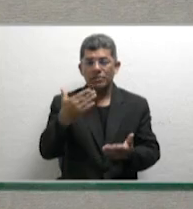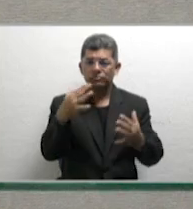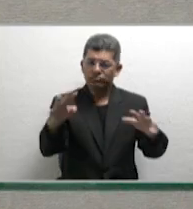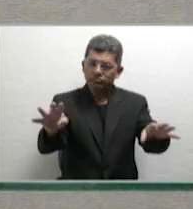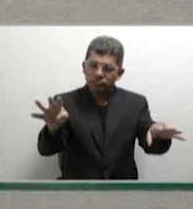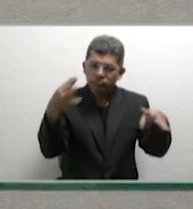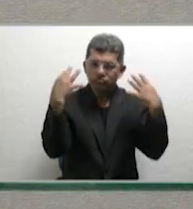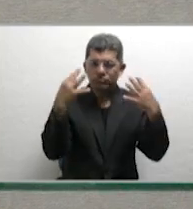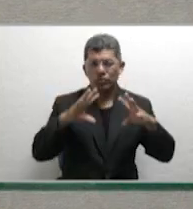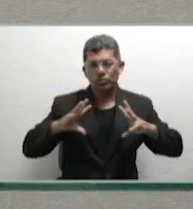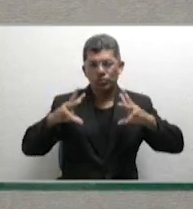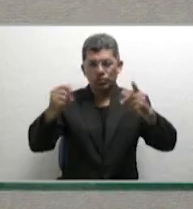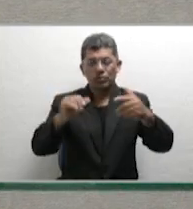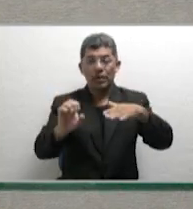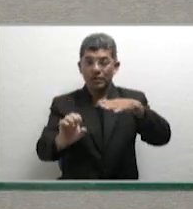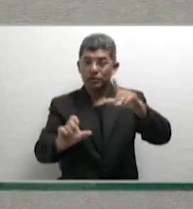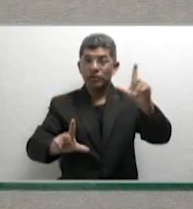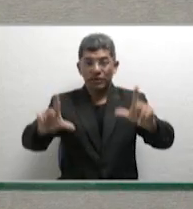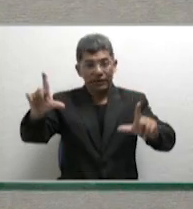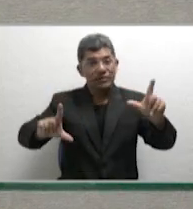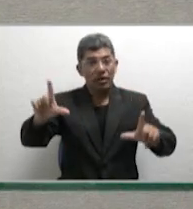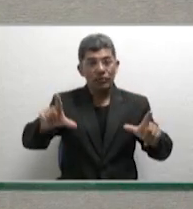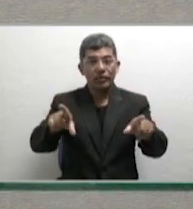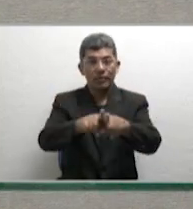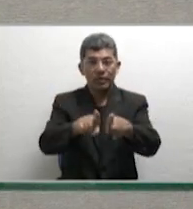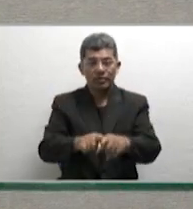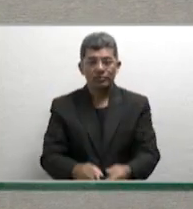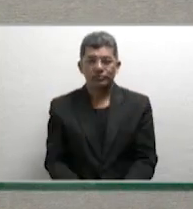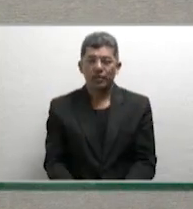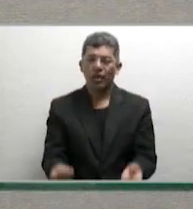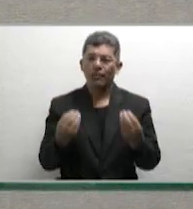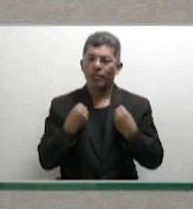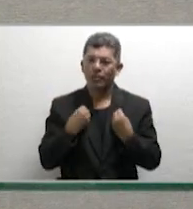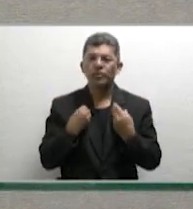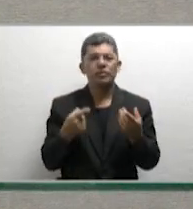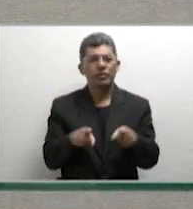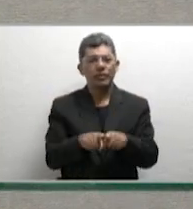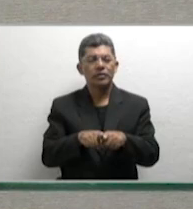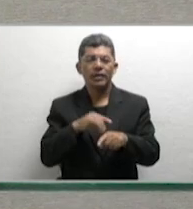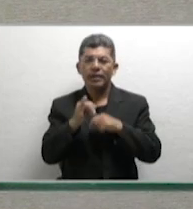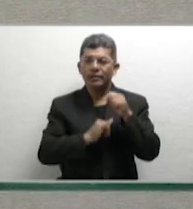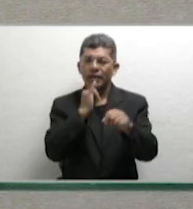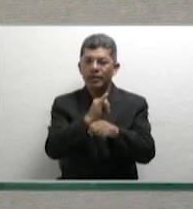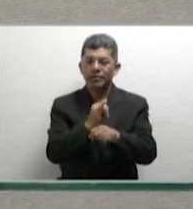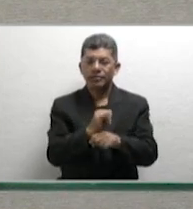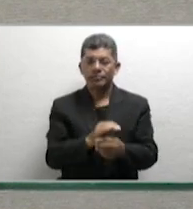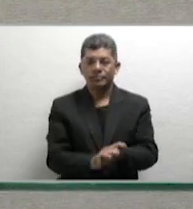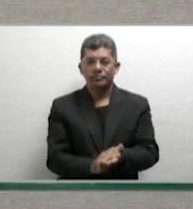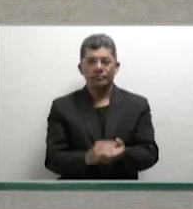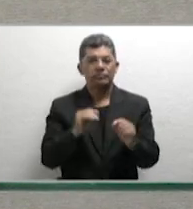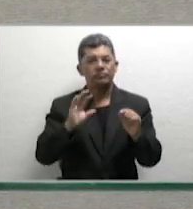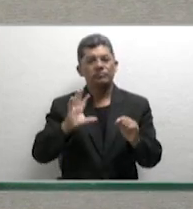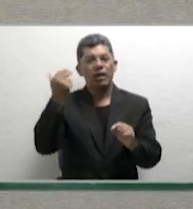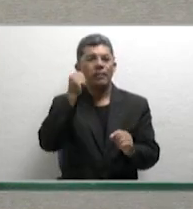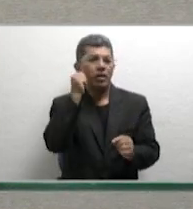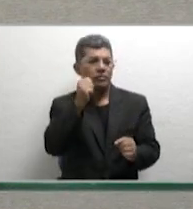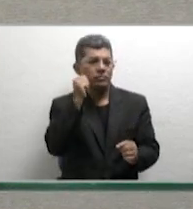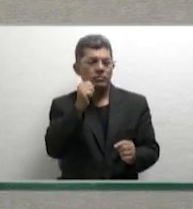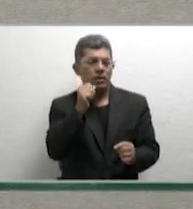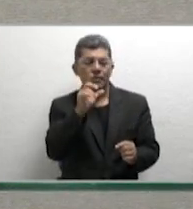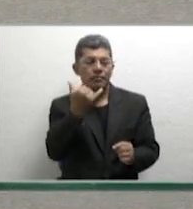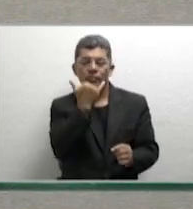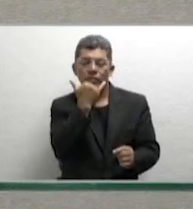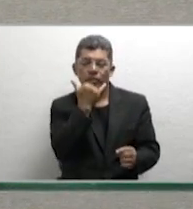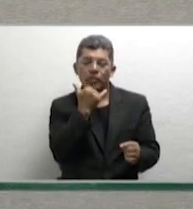atenção dos colegas, da imprensa. Chegou a mim, através das redes sociais, o caso de uma criança chamada